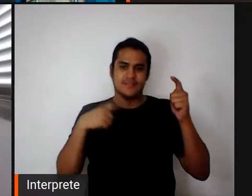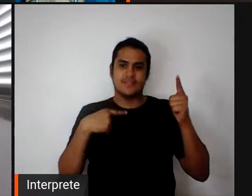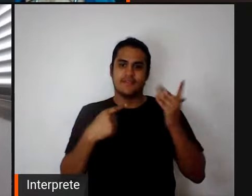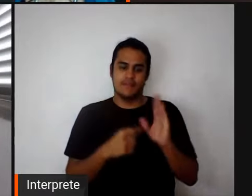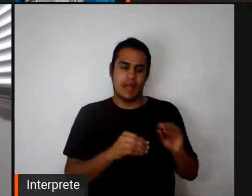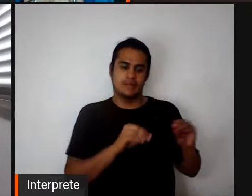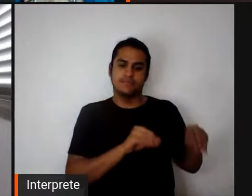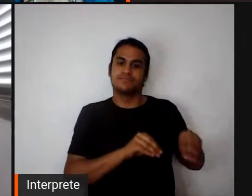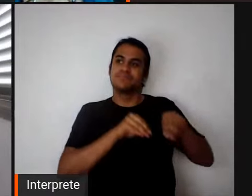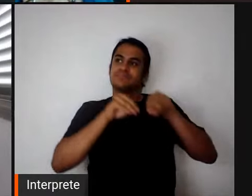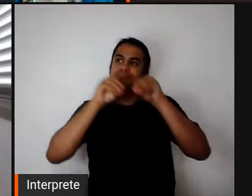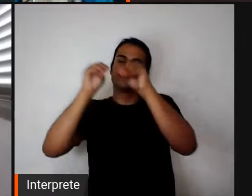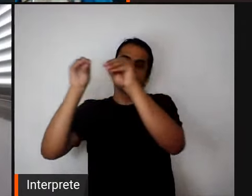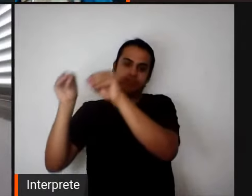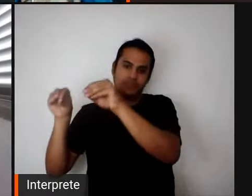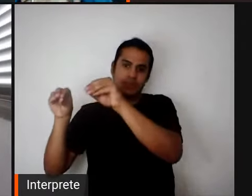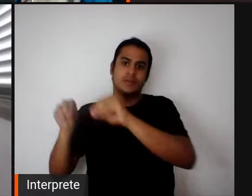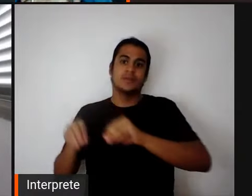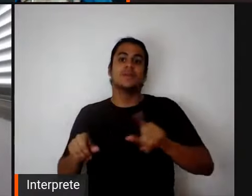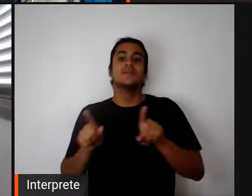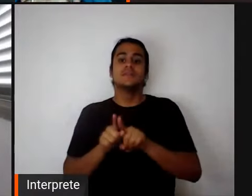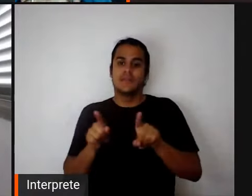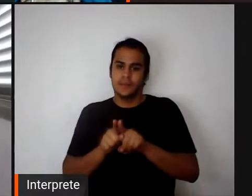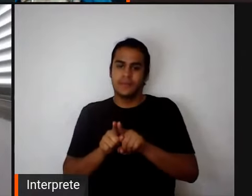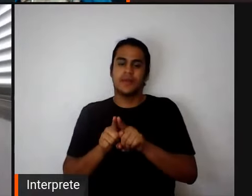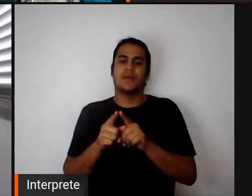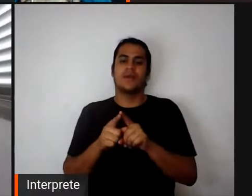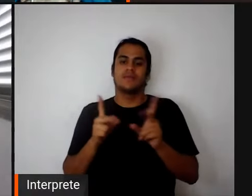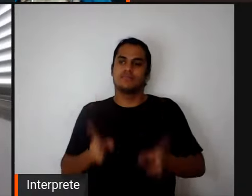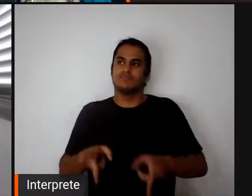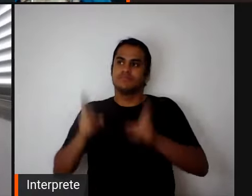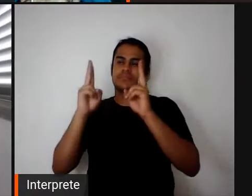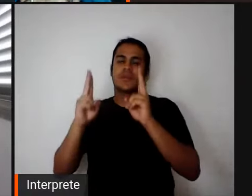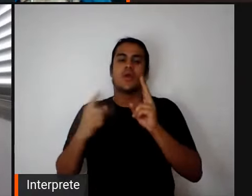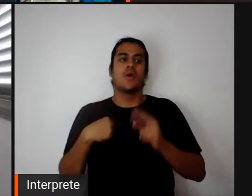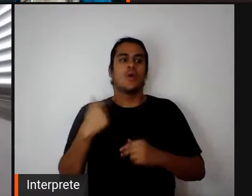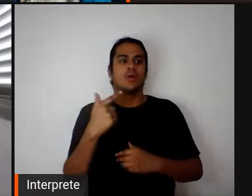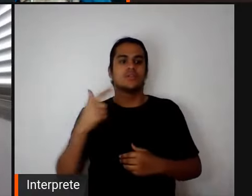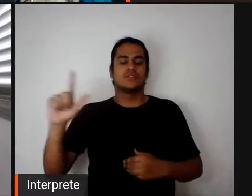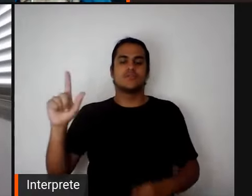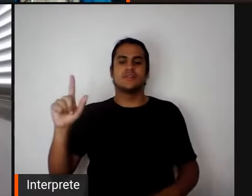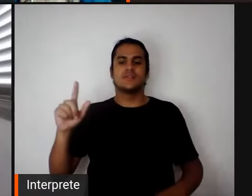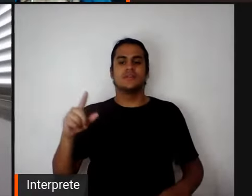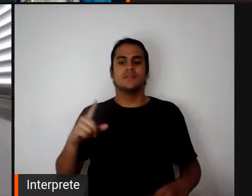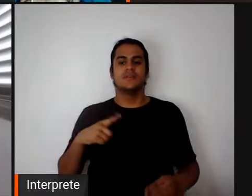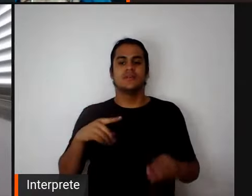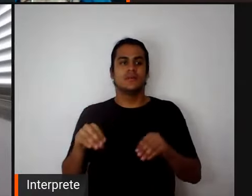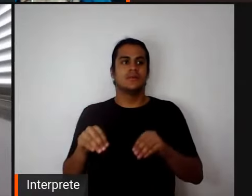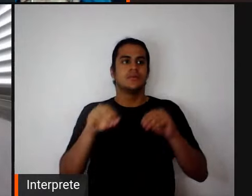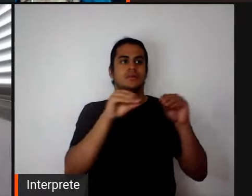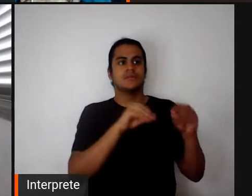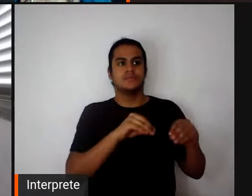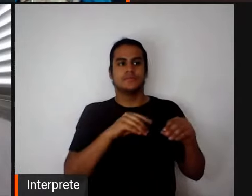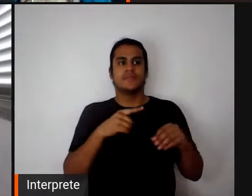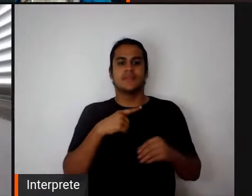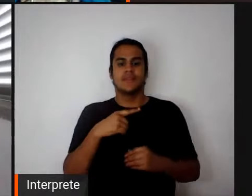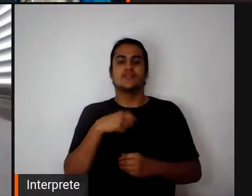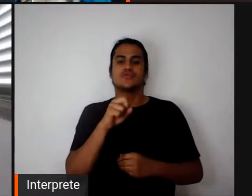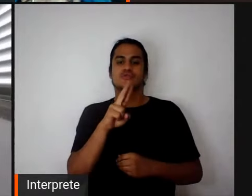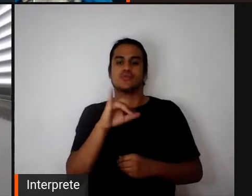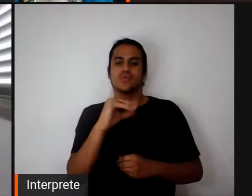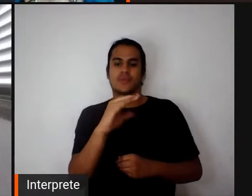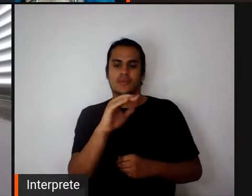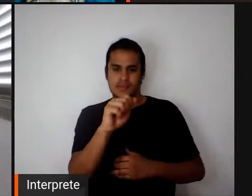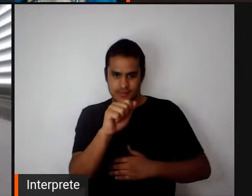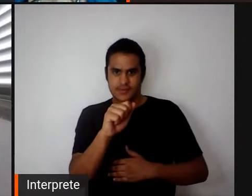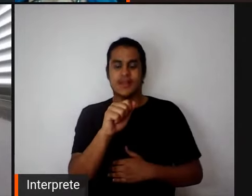foi no recorte a João Guimarães Rosa para a Suíça, para Portugal, para Lisboa. Ela foi só